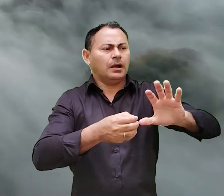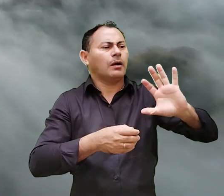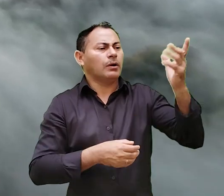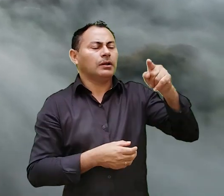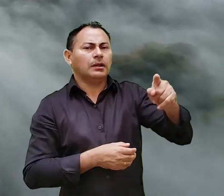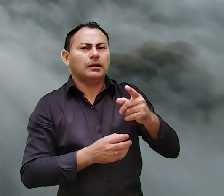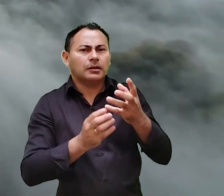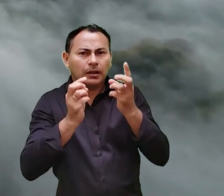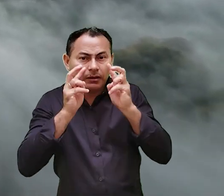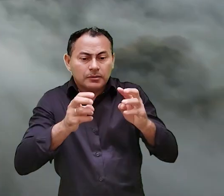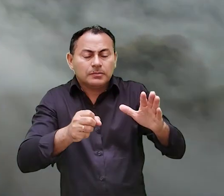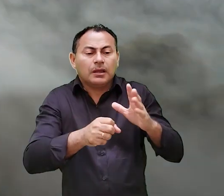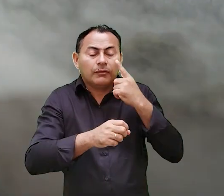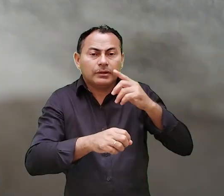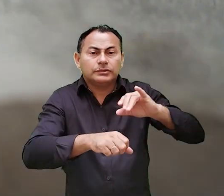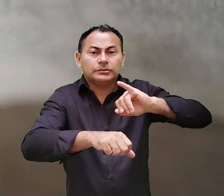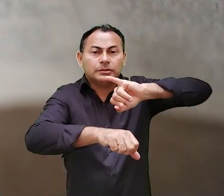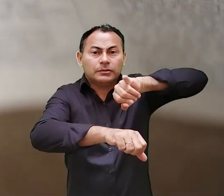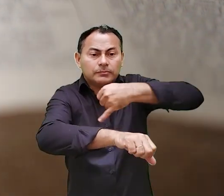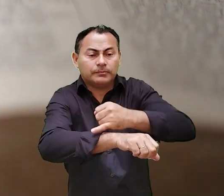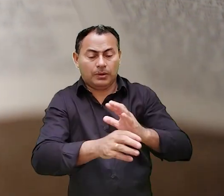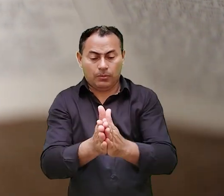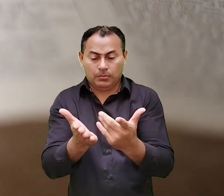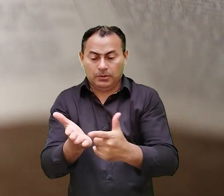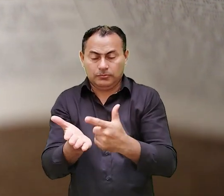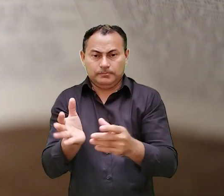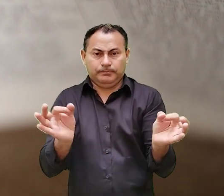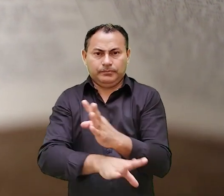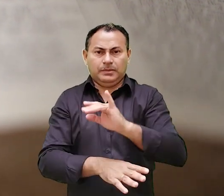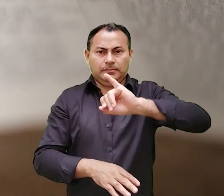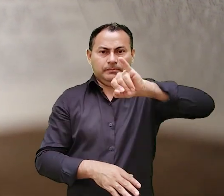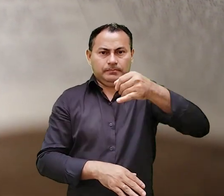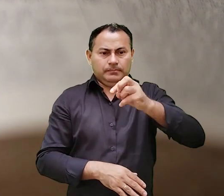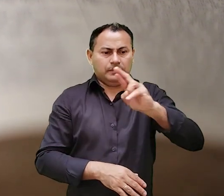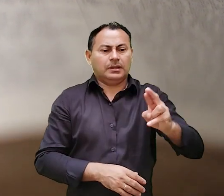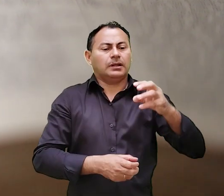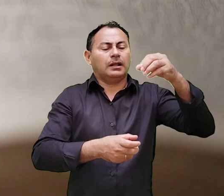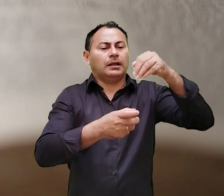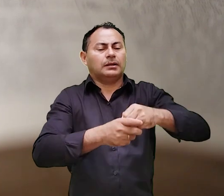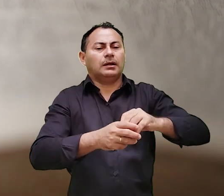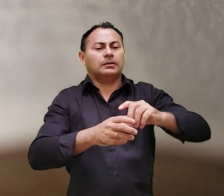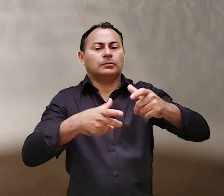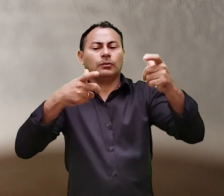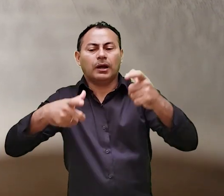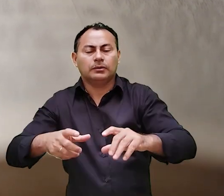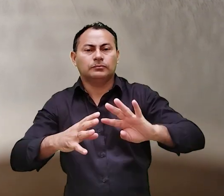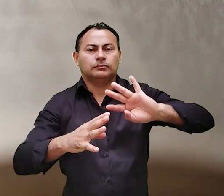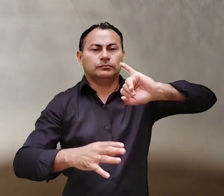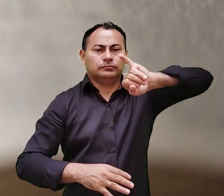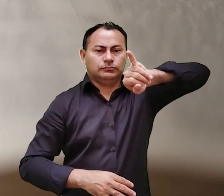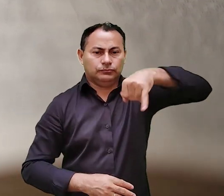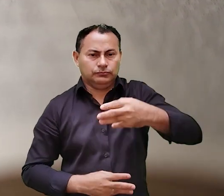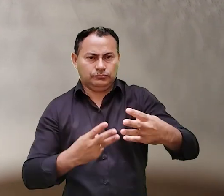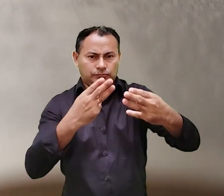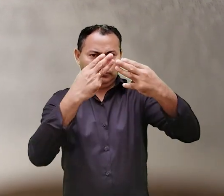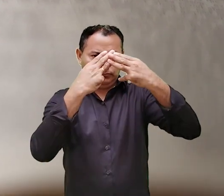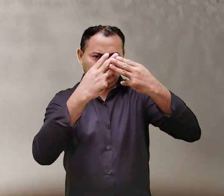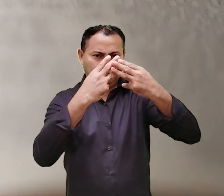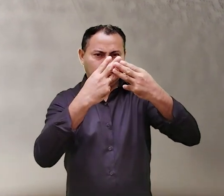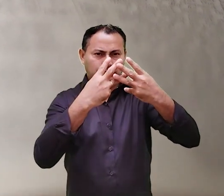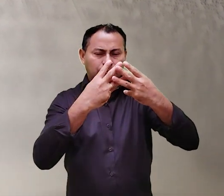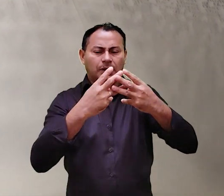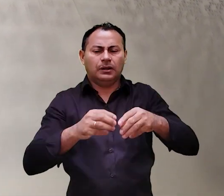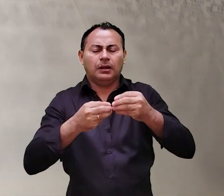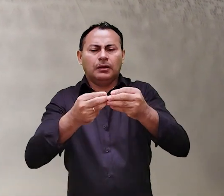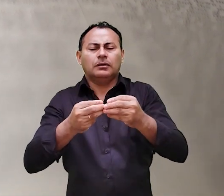estava acontecendo, ele vivia em Jerusalém. Quando seu livro termina, Jeremias está na terra de Judá. A maioria do seu povo